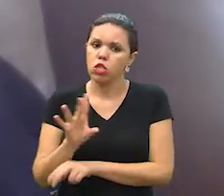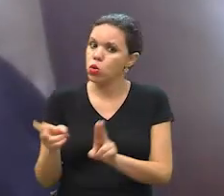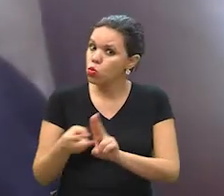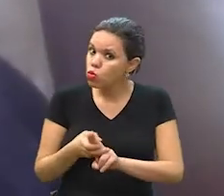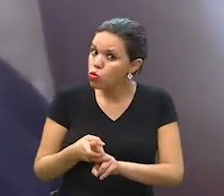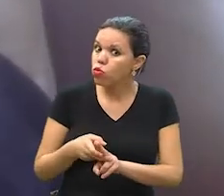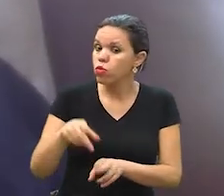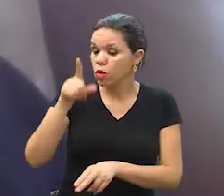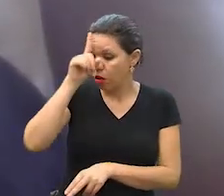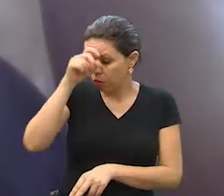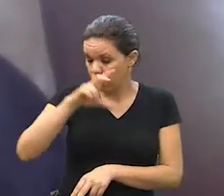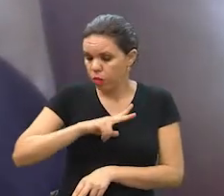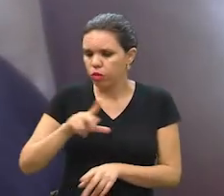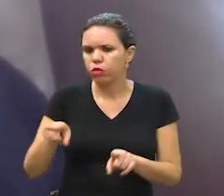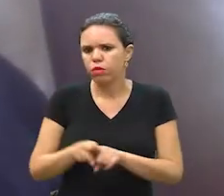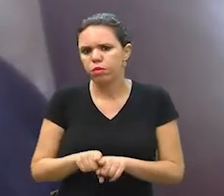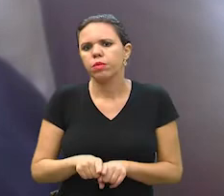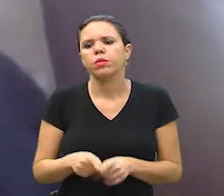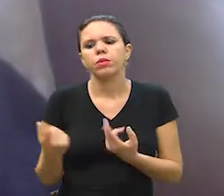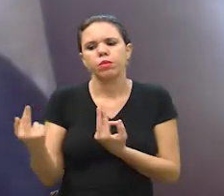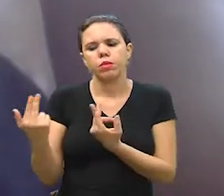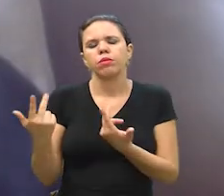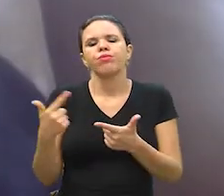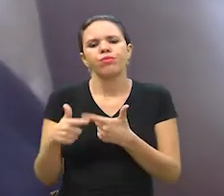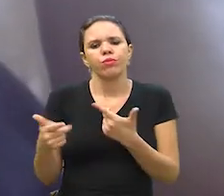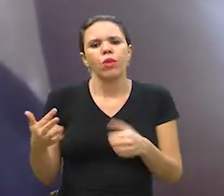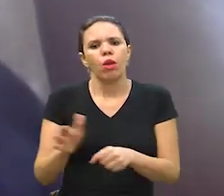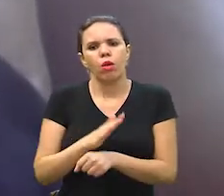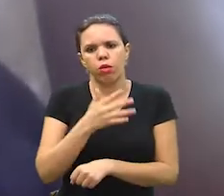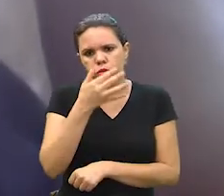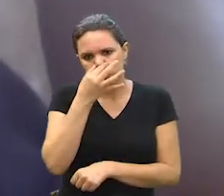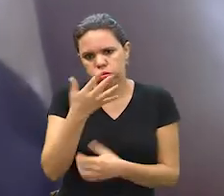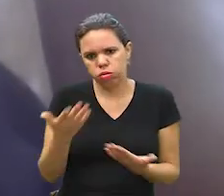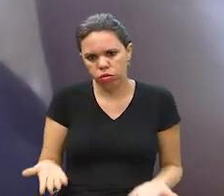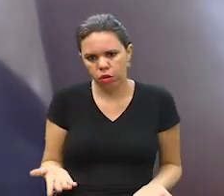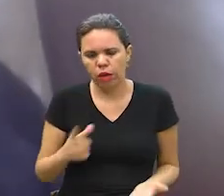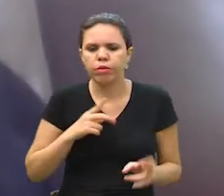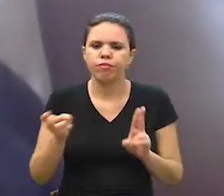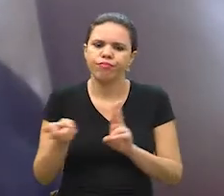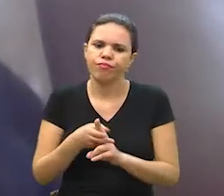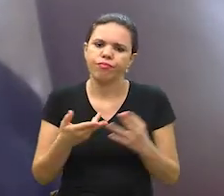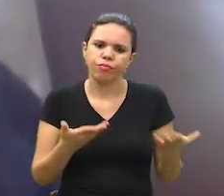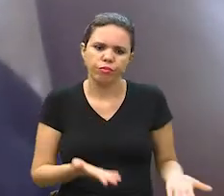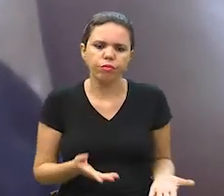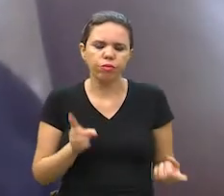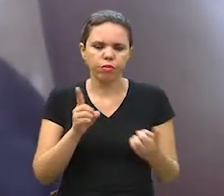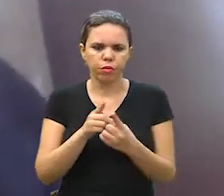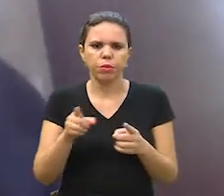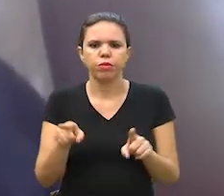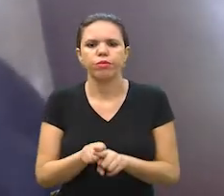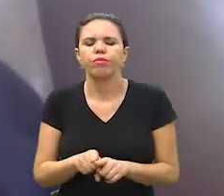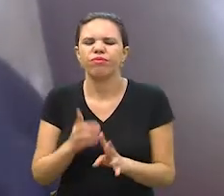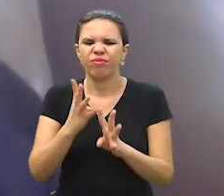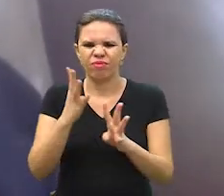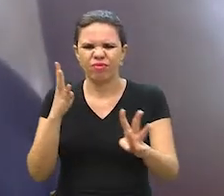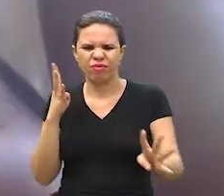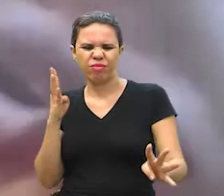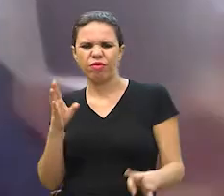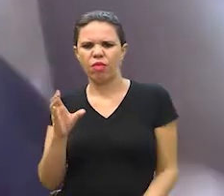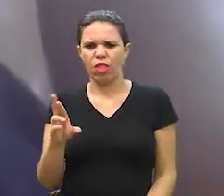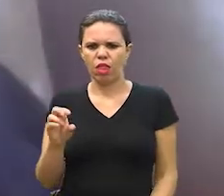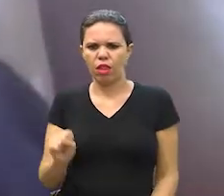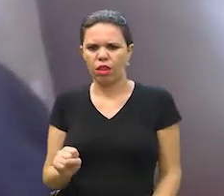SUS. Nós estamos com outro sistema na mesma situação. E aí a gente tem o SUS nessa questão da assistência também com filas na